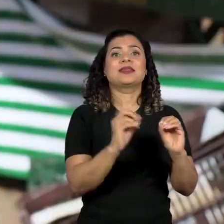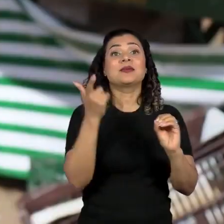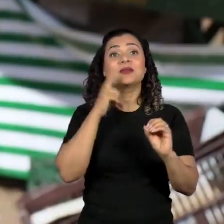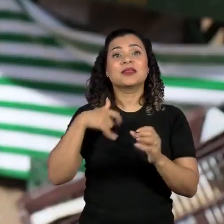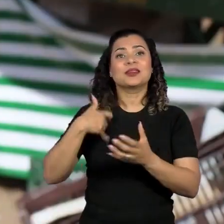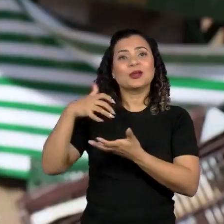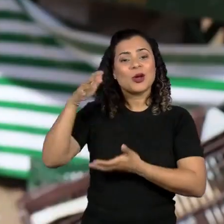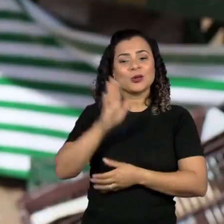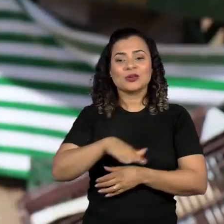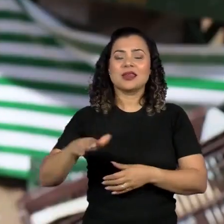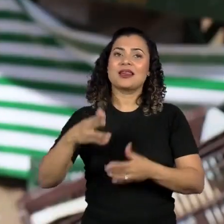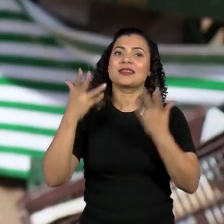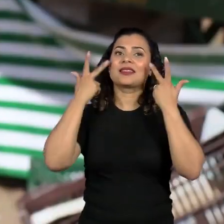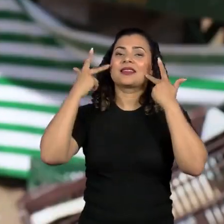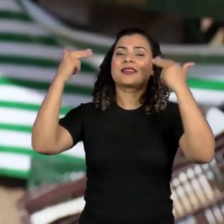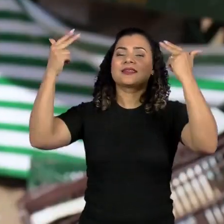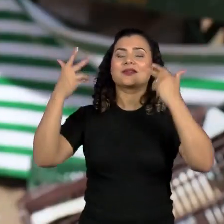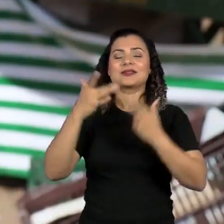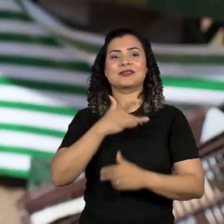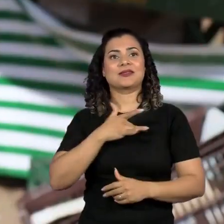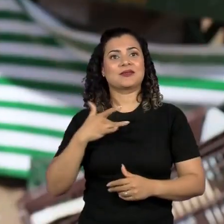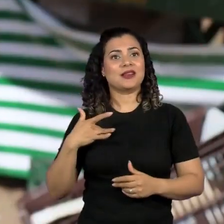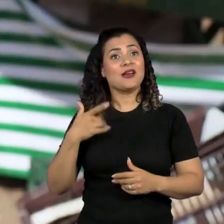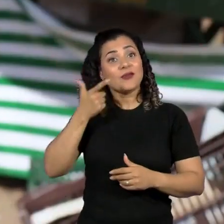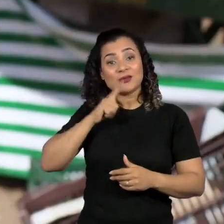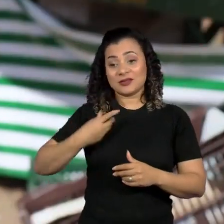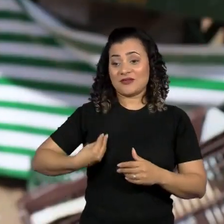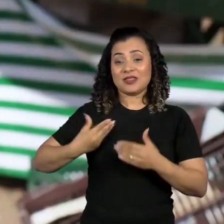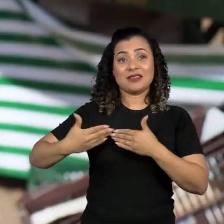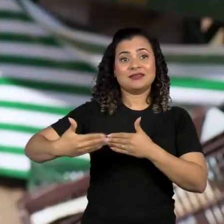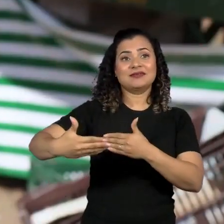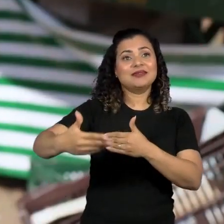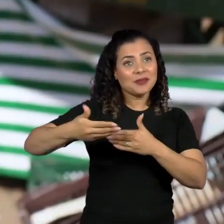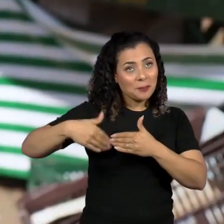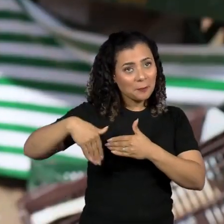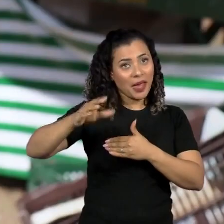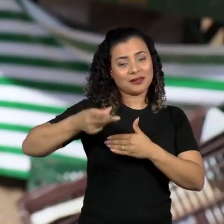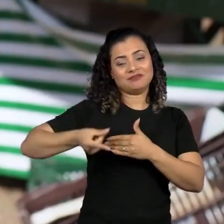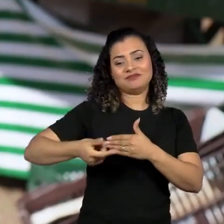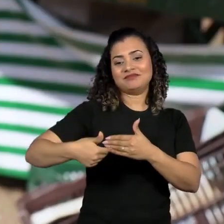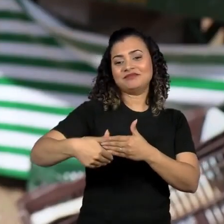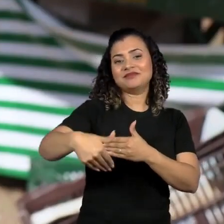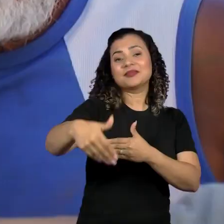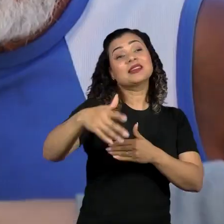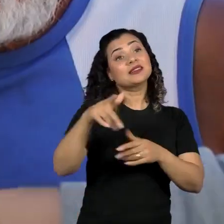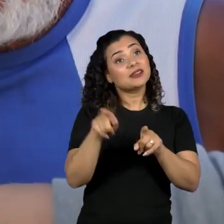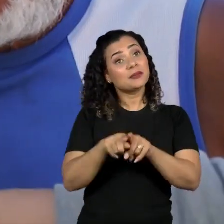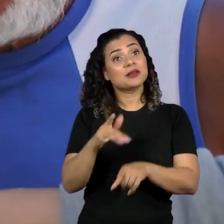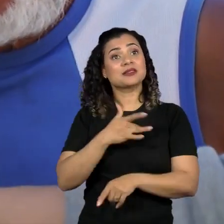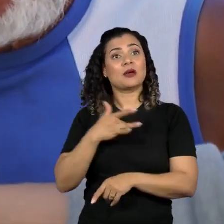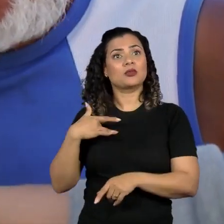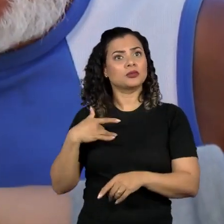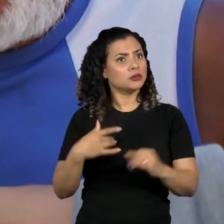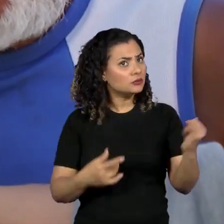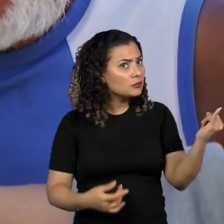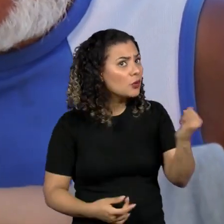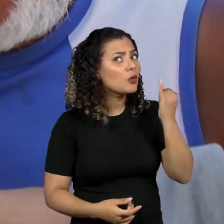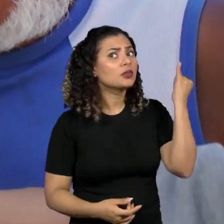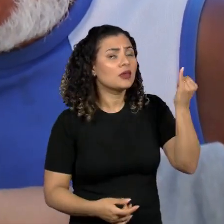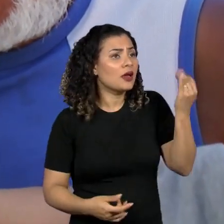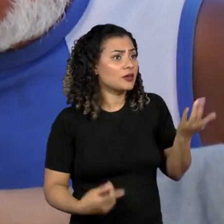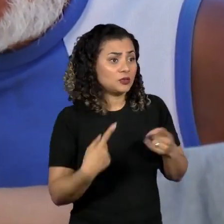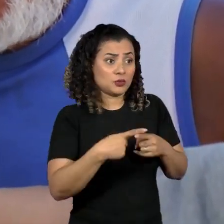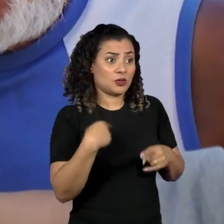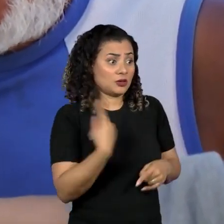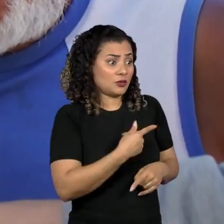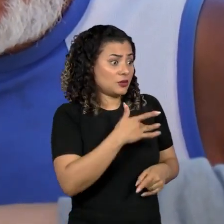idosos, é a gente aumentar a nossa expectativa de vida, é a gente ter mais acesso à saúde. Muito importante, porque a gente já não